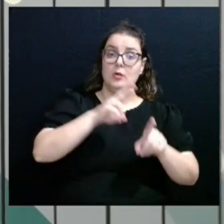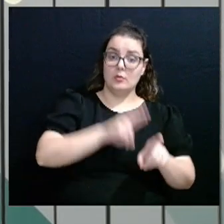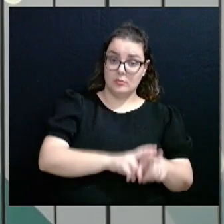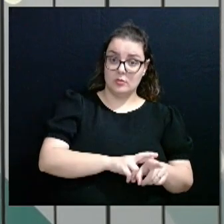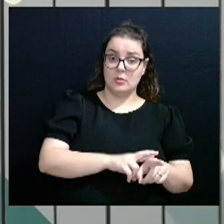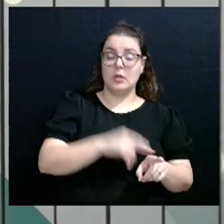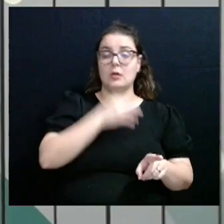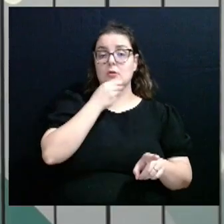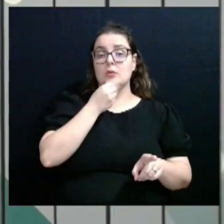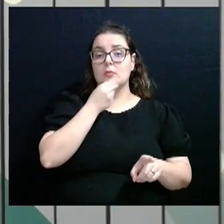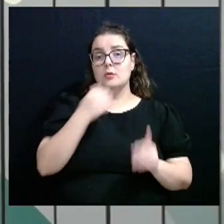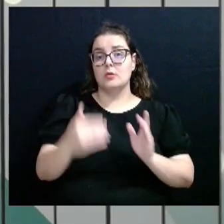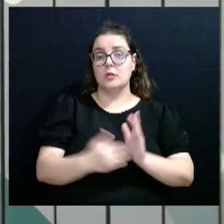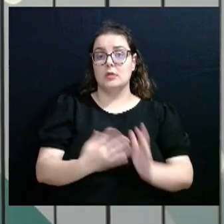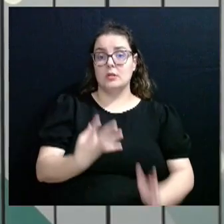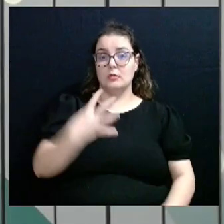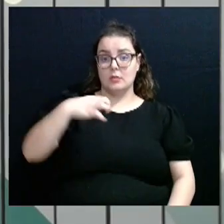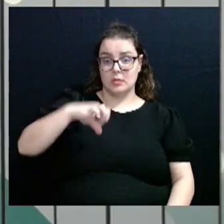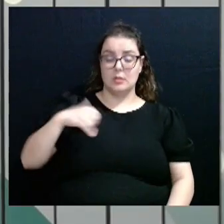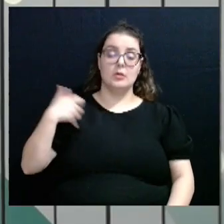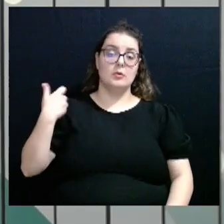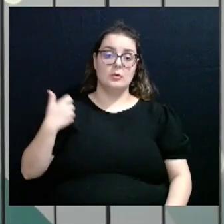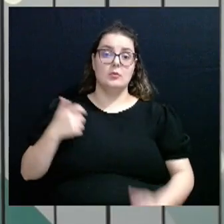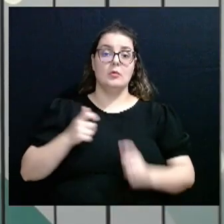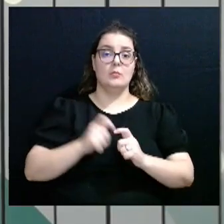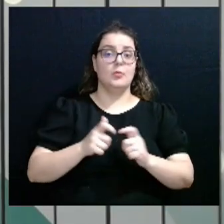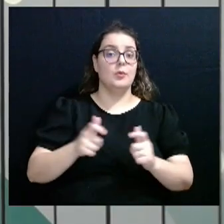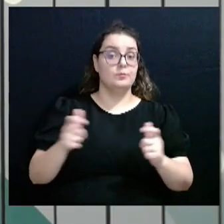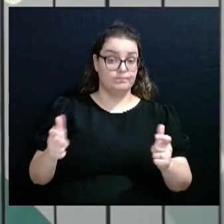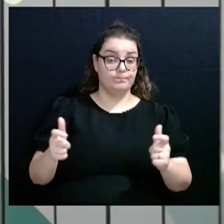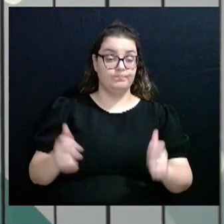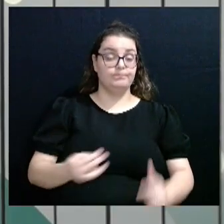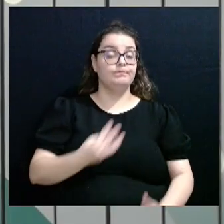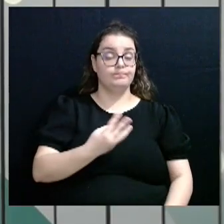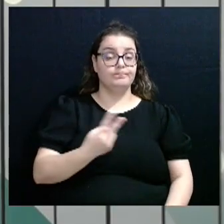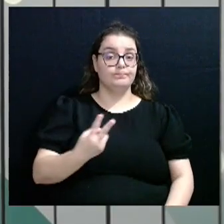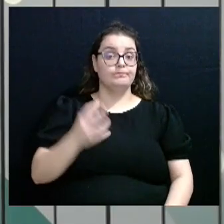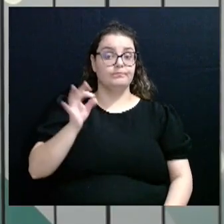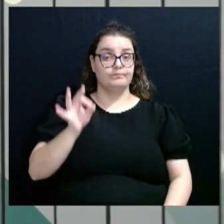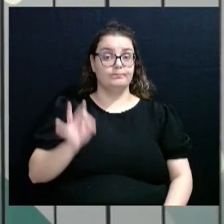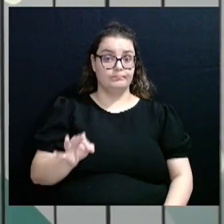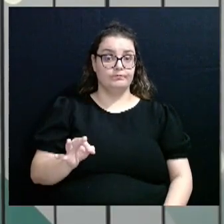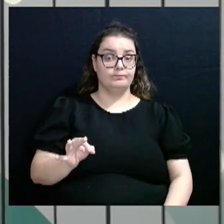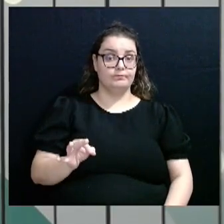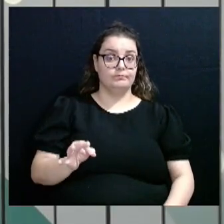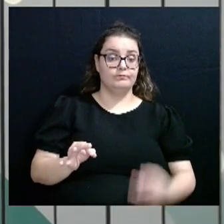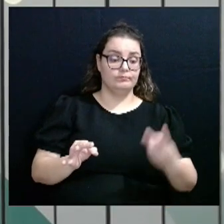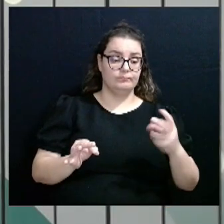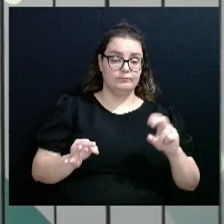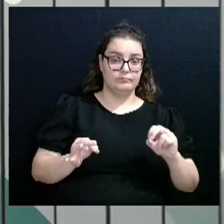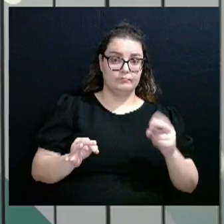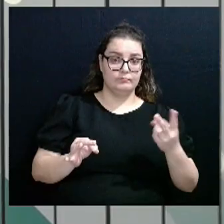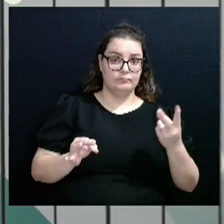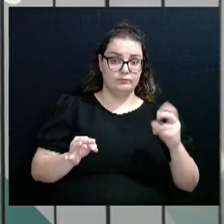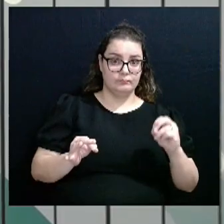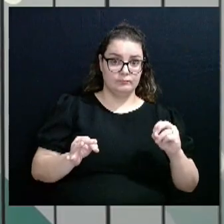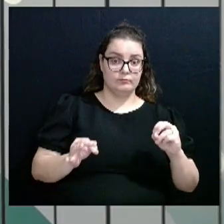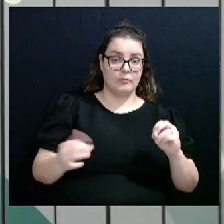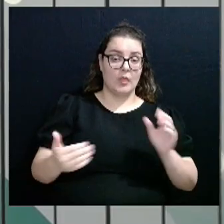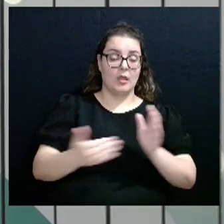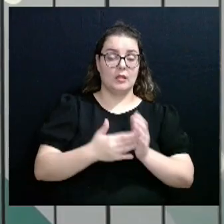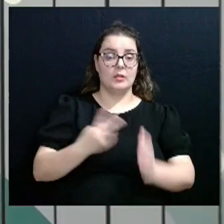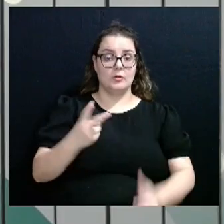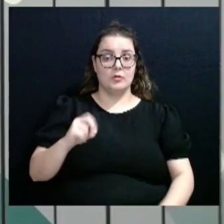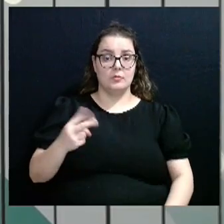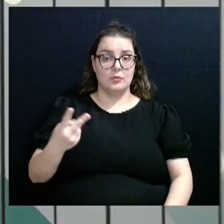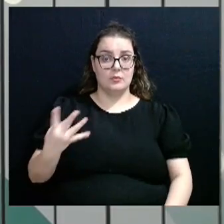até 49 anos cresceu 32% entre 2020 e 2024, passando de 2,5